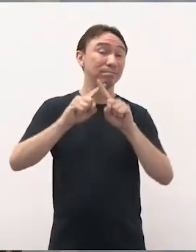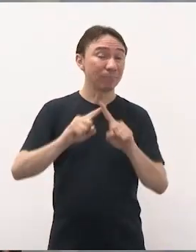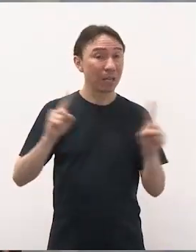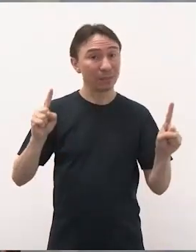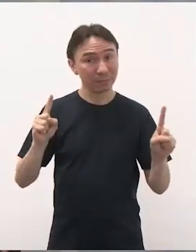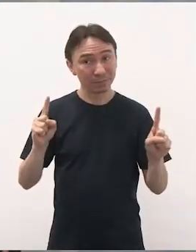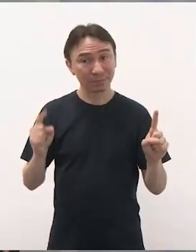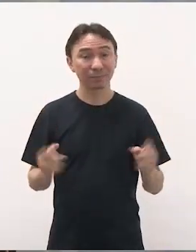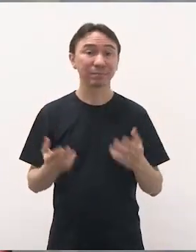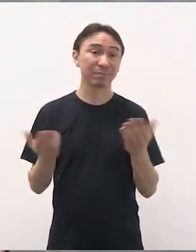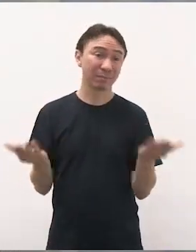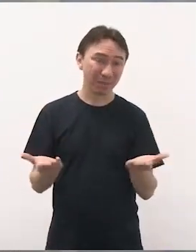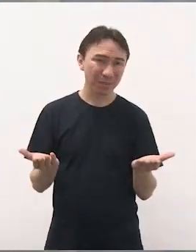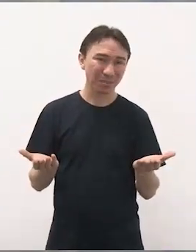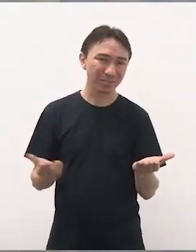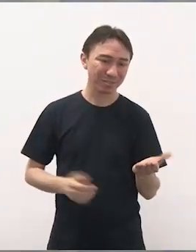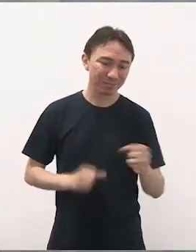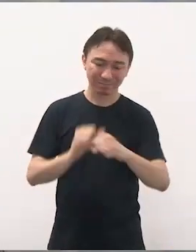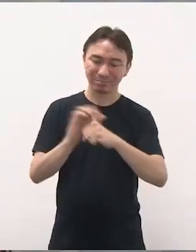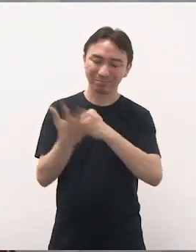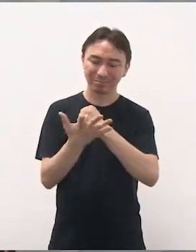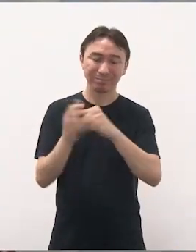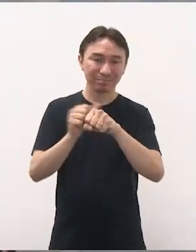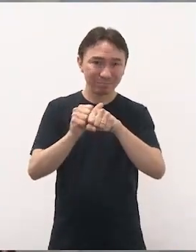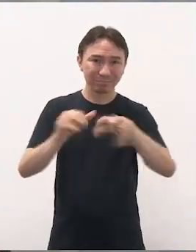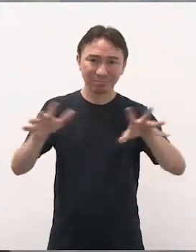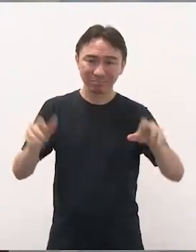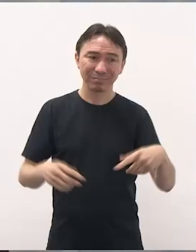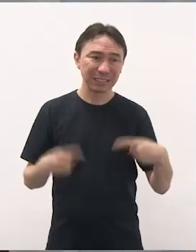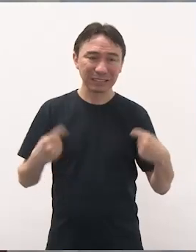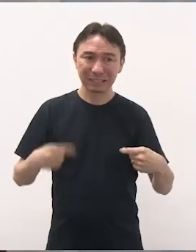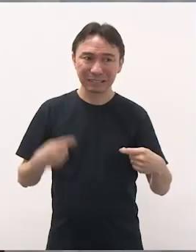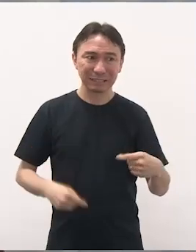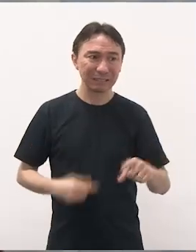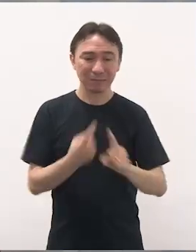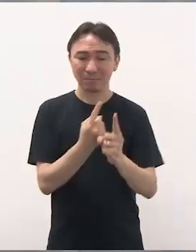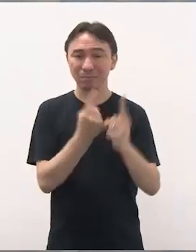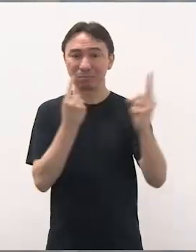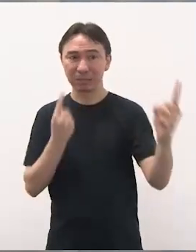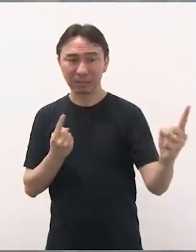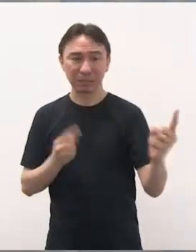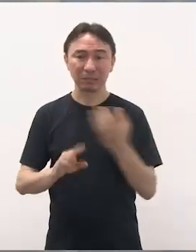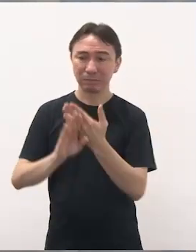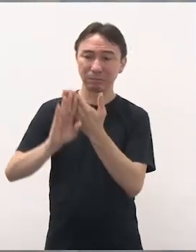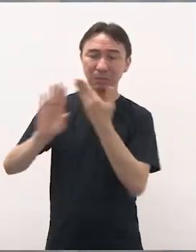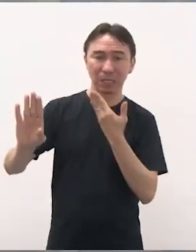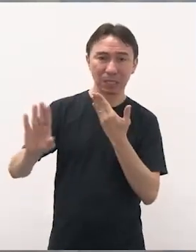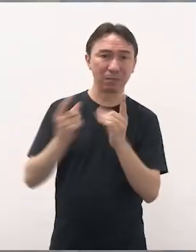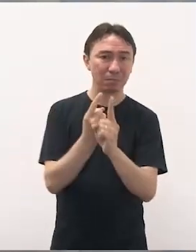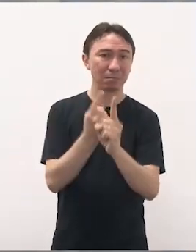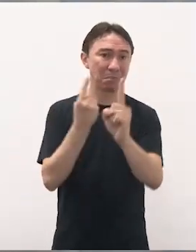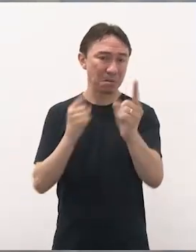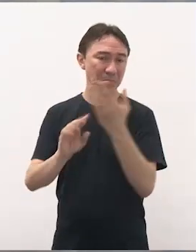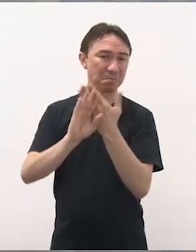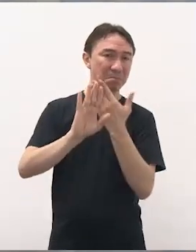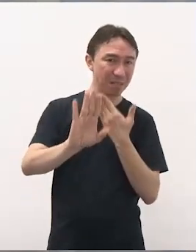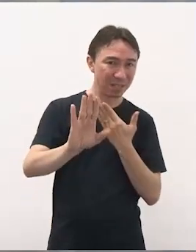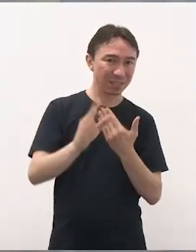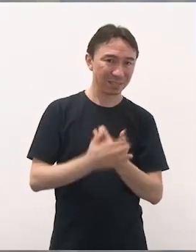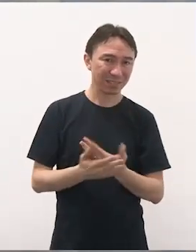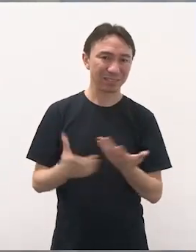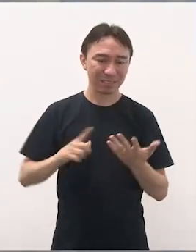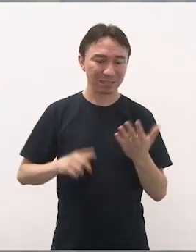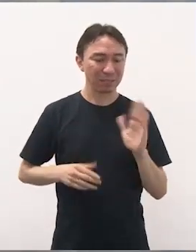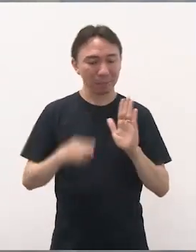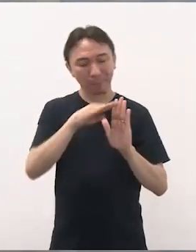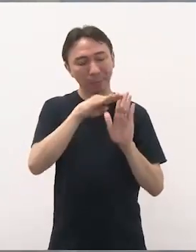da necessidade do distanciamento, né, dos protocolos que são necessários ainda em virtude em razão da